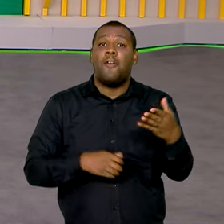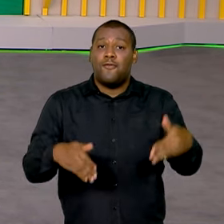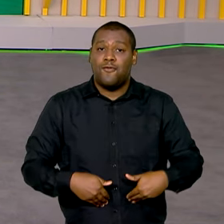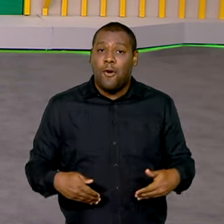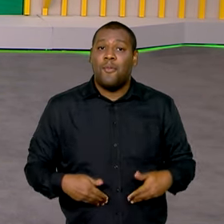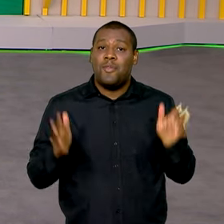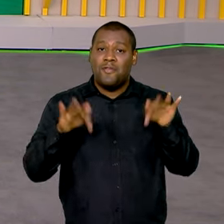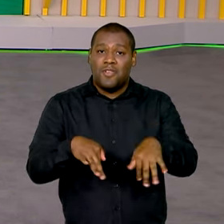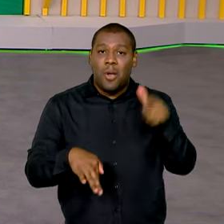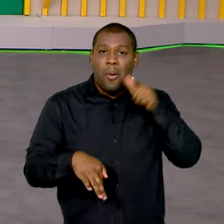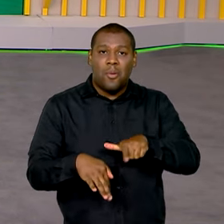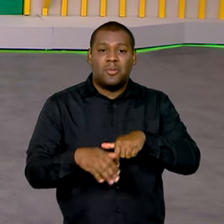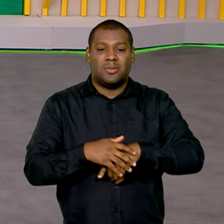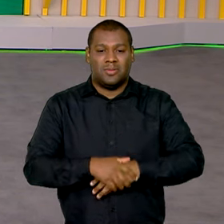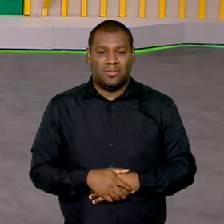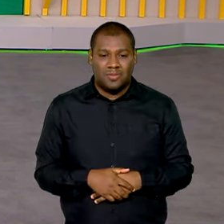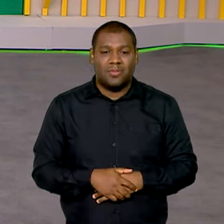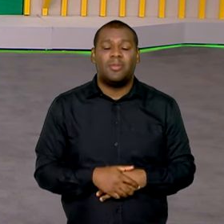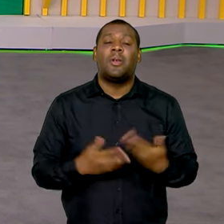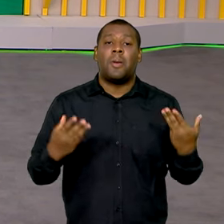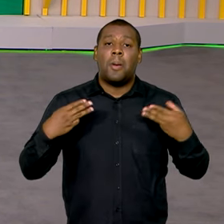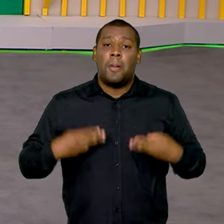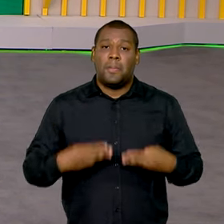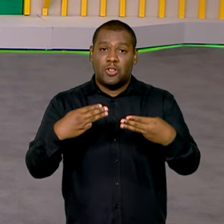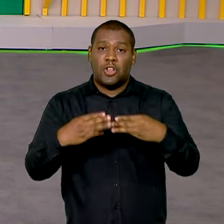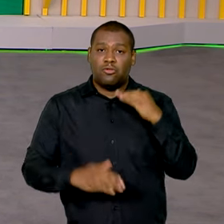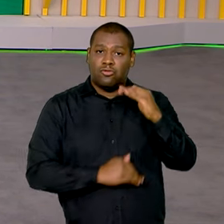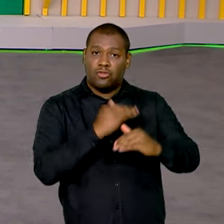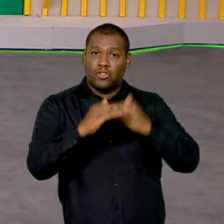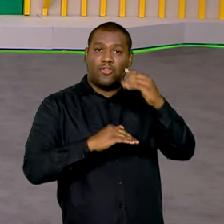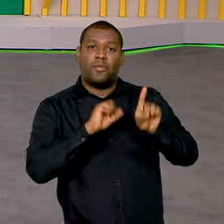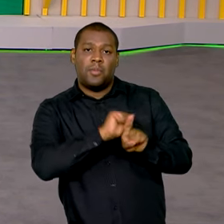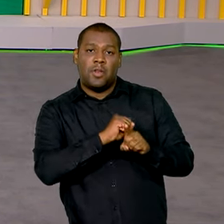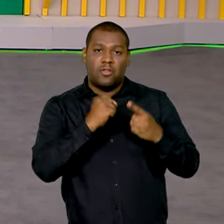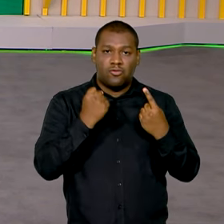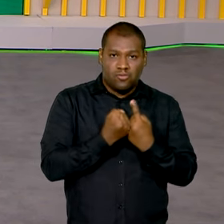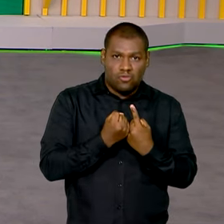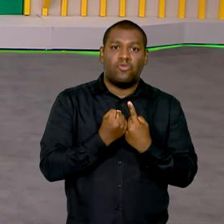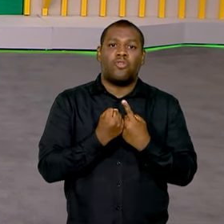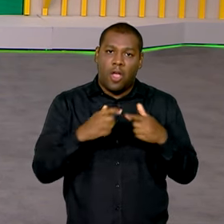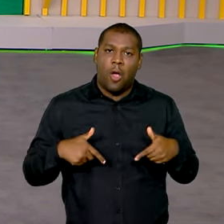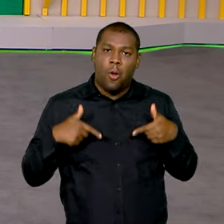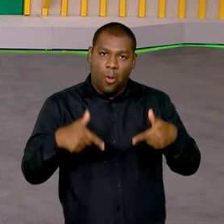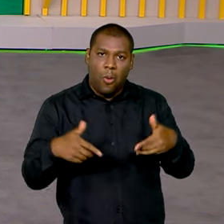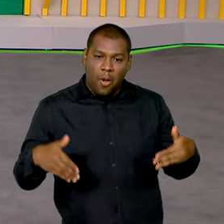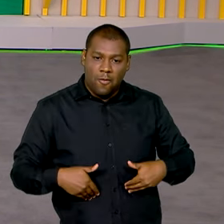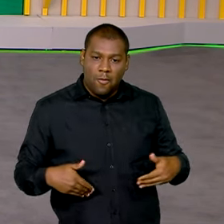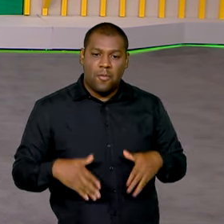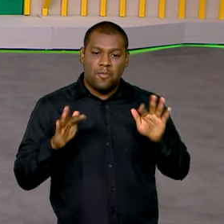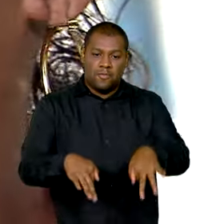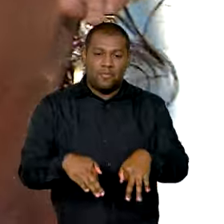o que aponta um estudo encomendado pelo Ministério do Desenvolvimento Social e Combate à Fome.